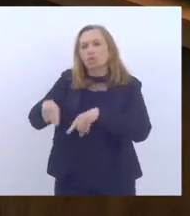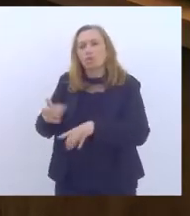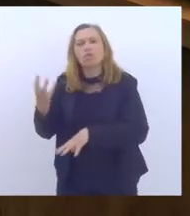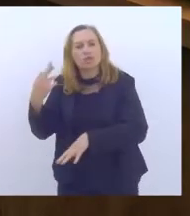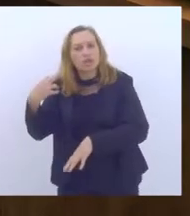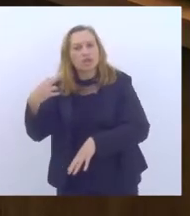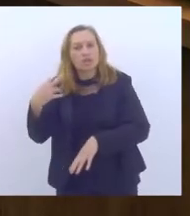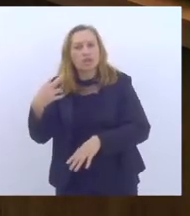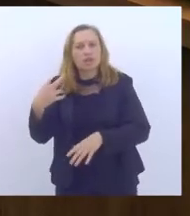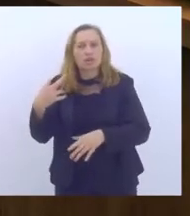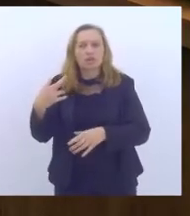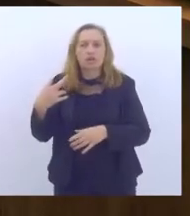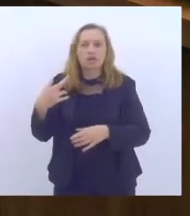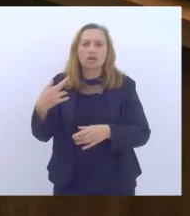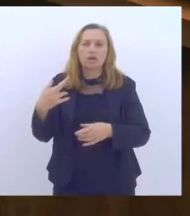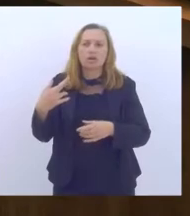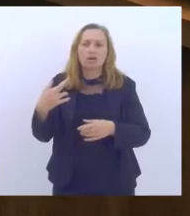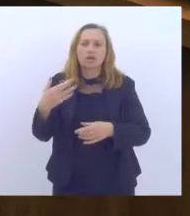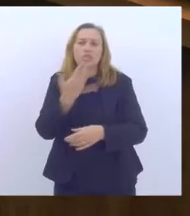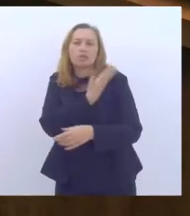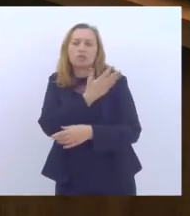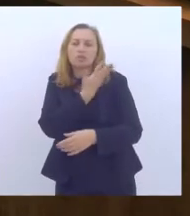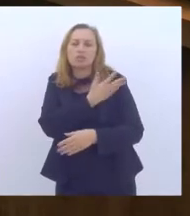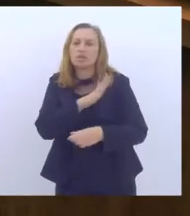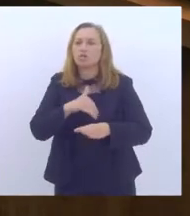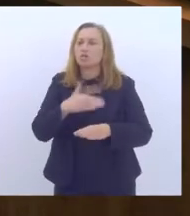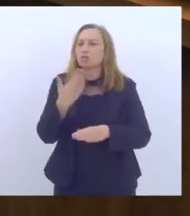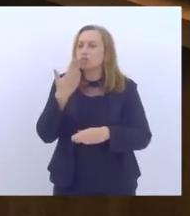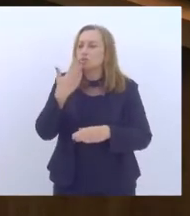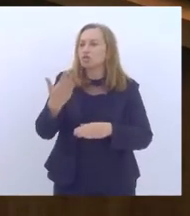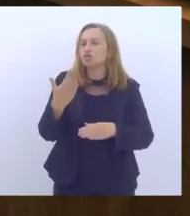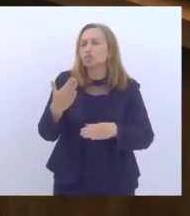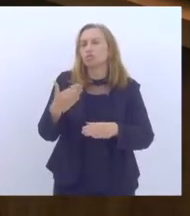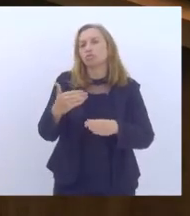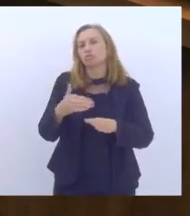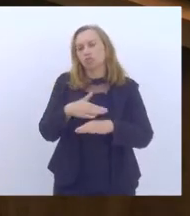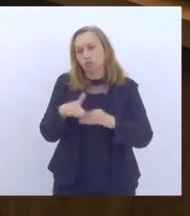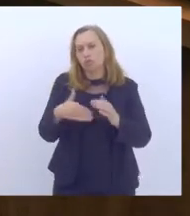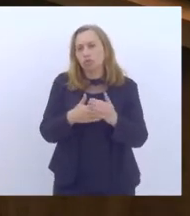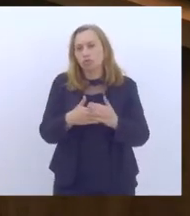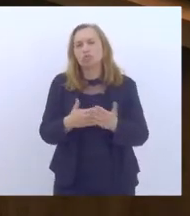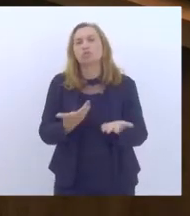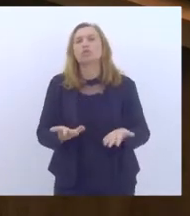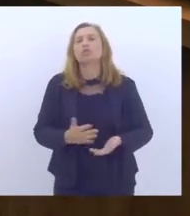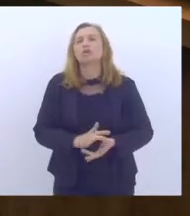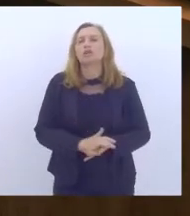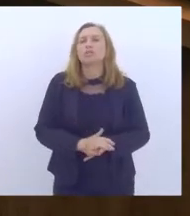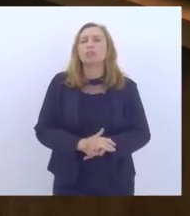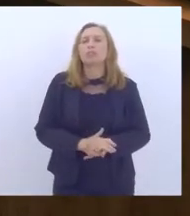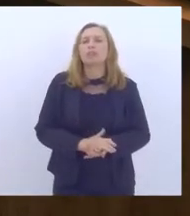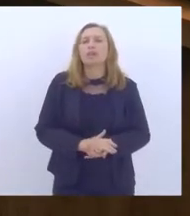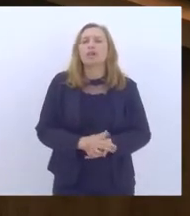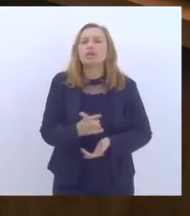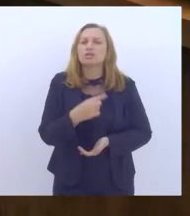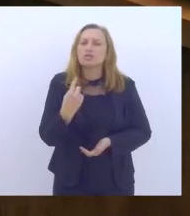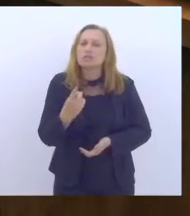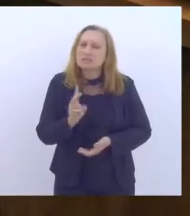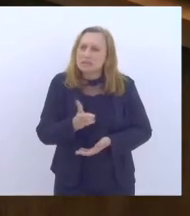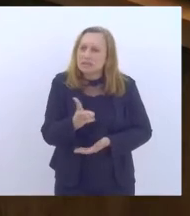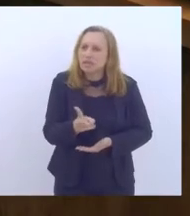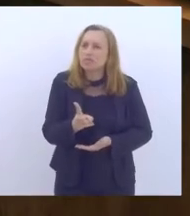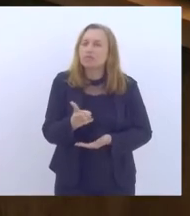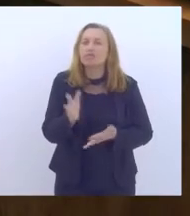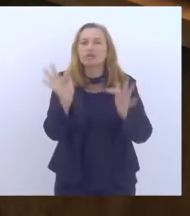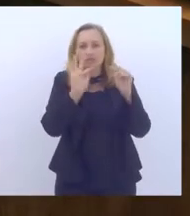intolerância a todas as formas de racismo de violações e a gente sempre